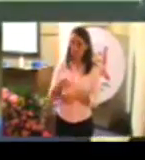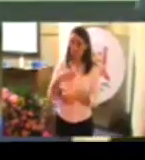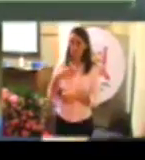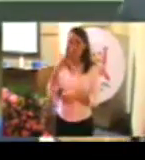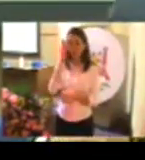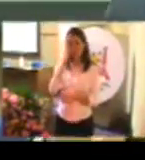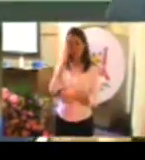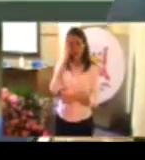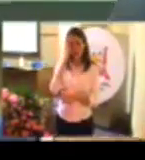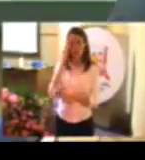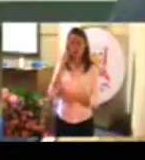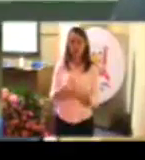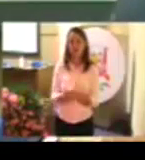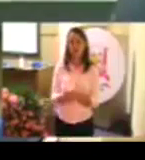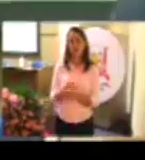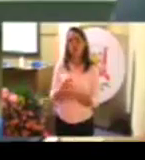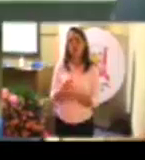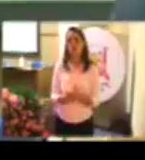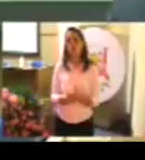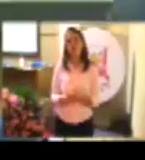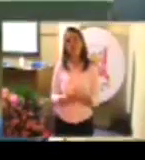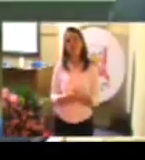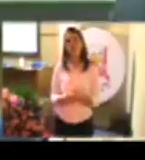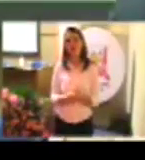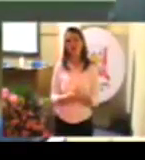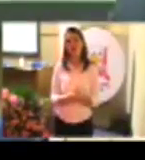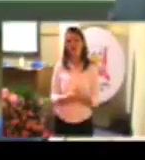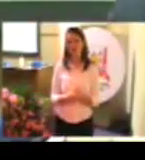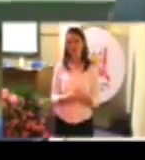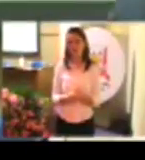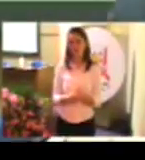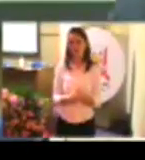eu tenho certeza que estou correto.